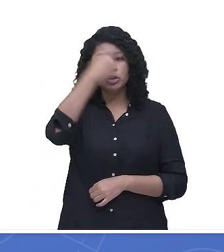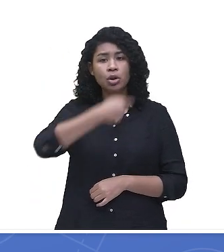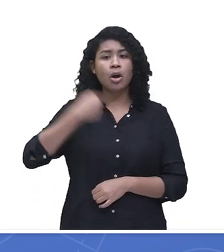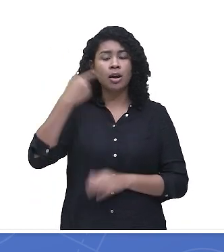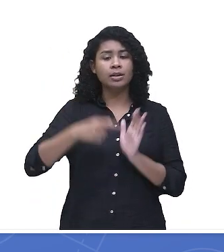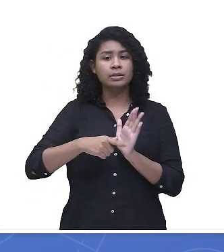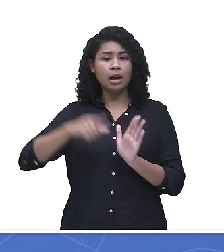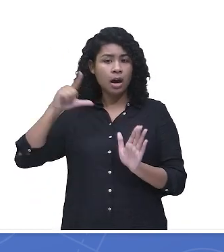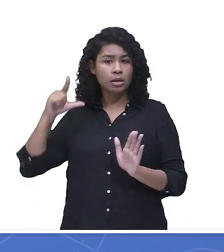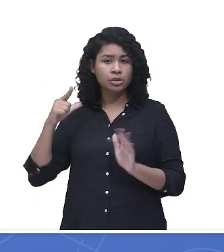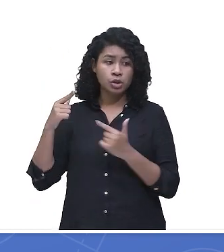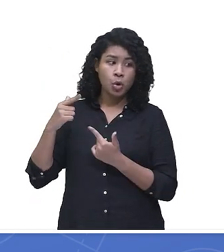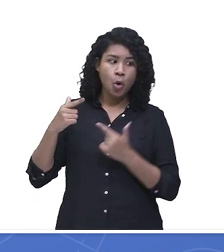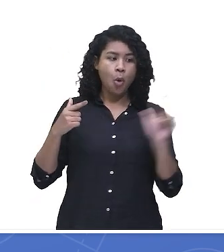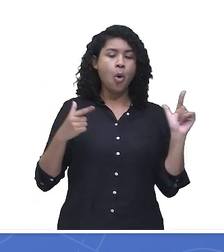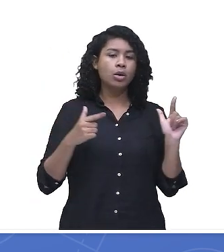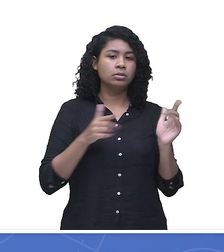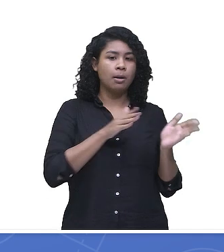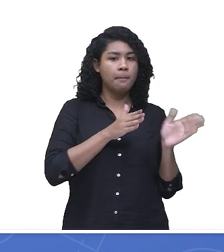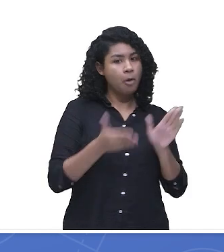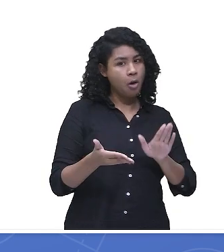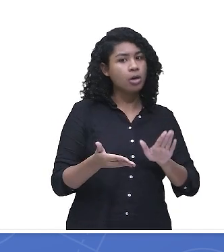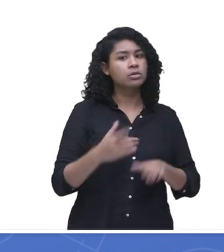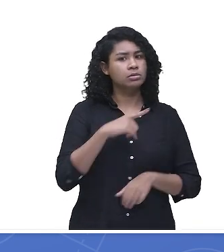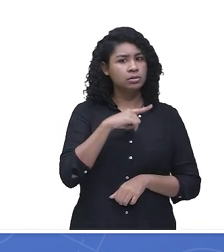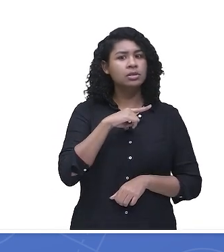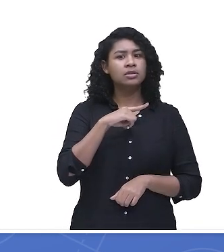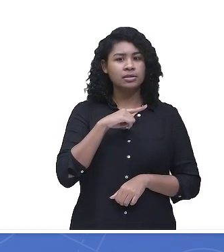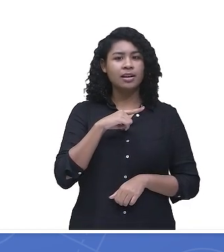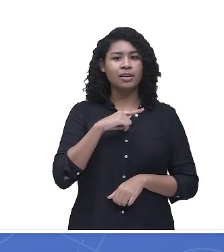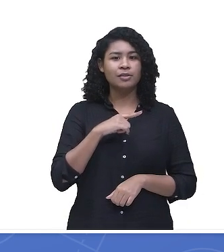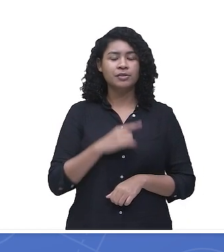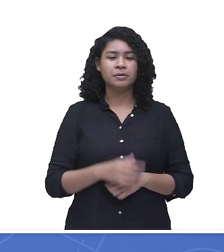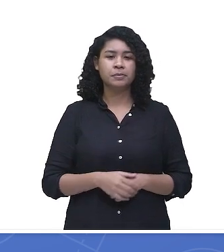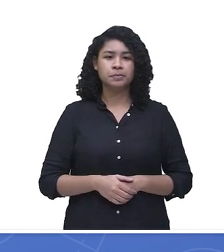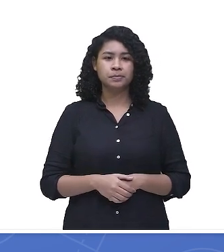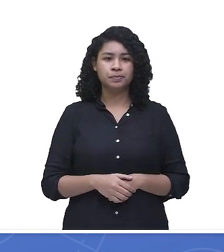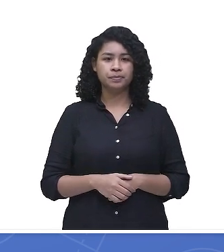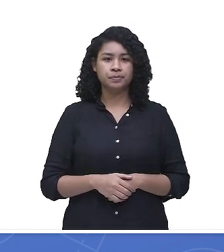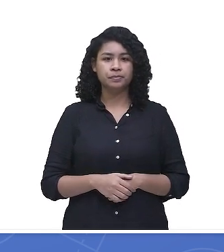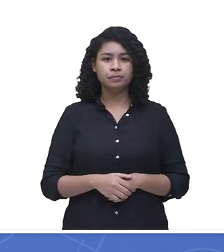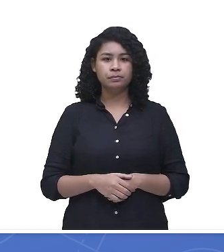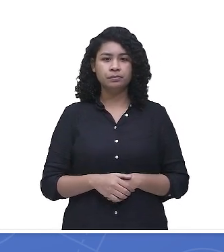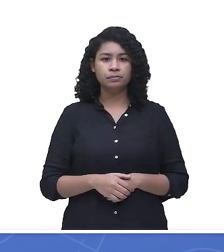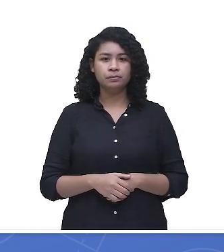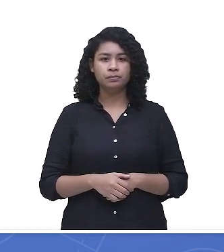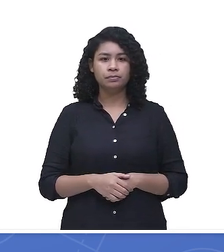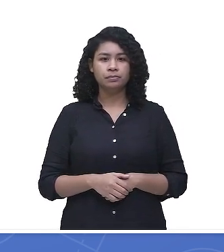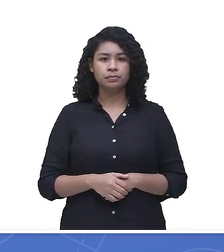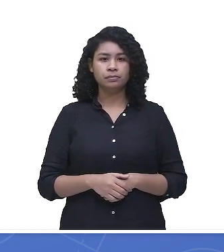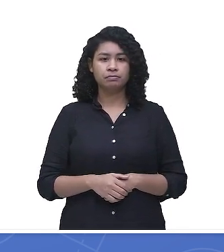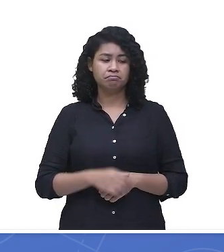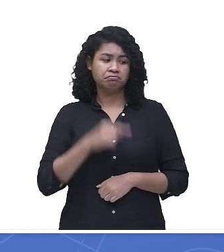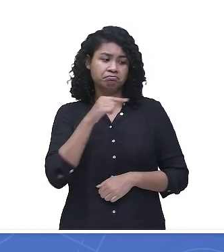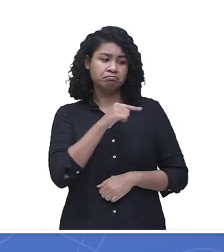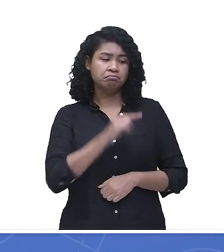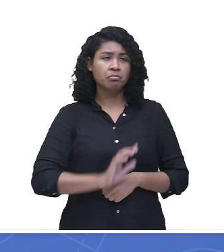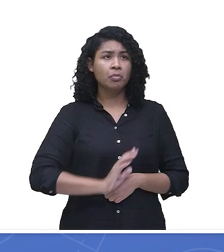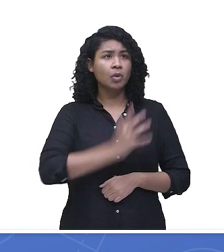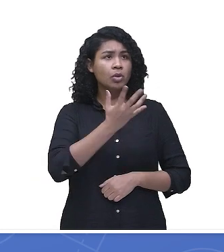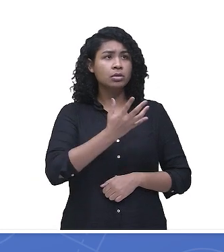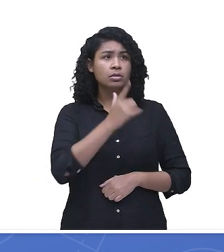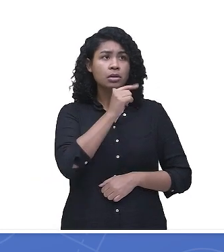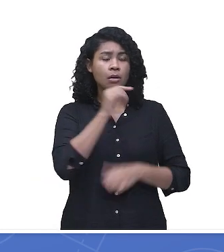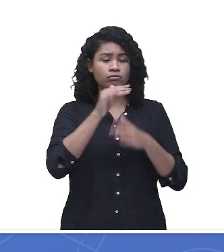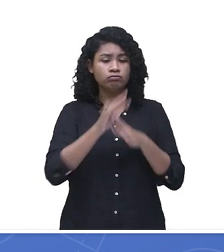outra, propalada e comentada morte na agonia da noite. Quando a lua se desfez sobre o mar